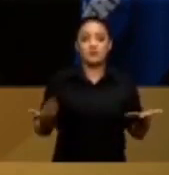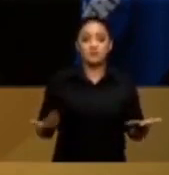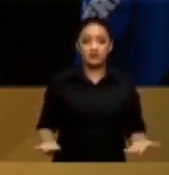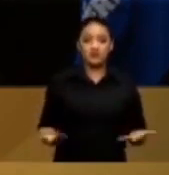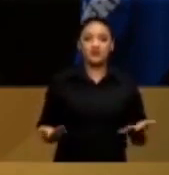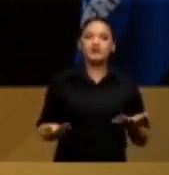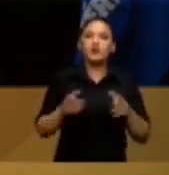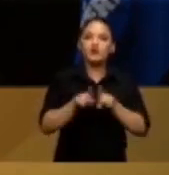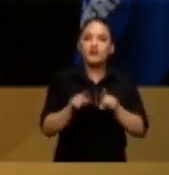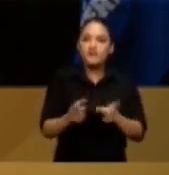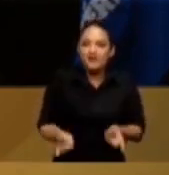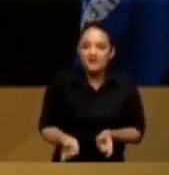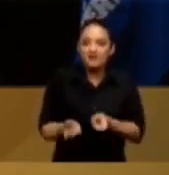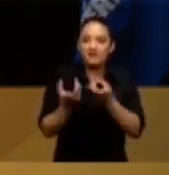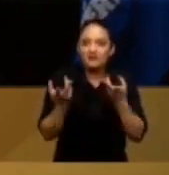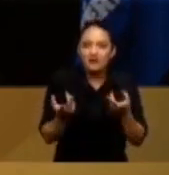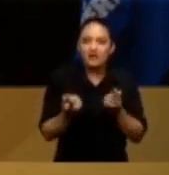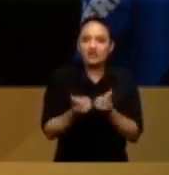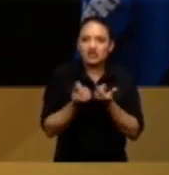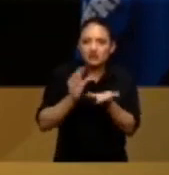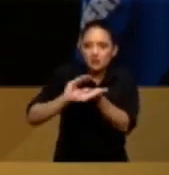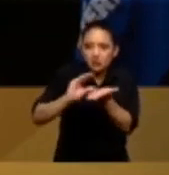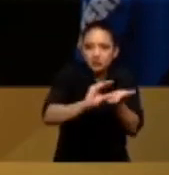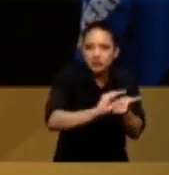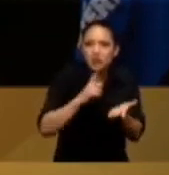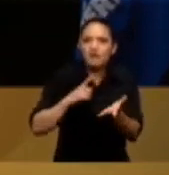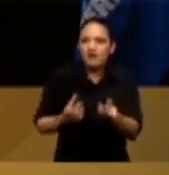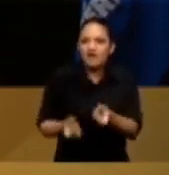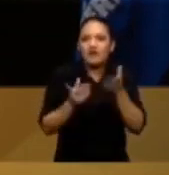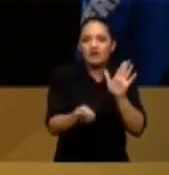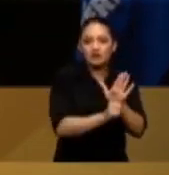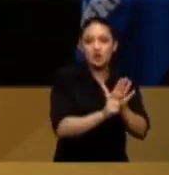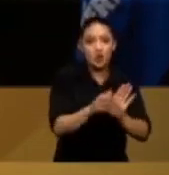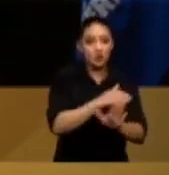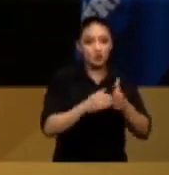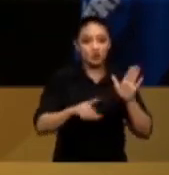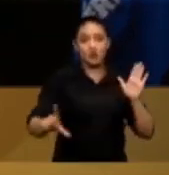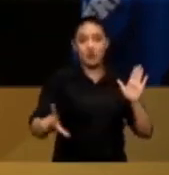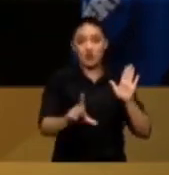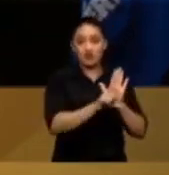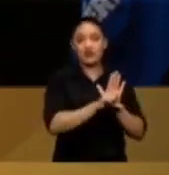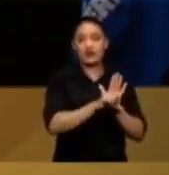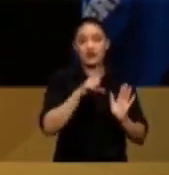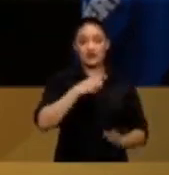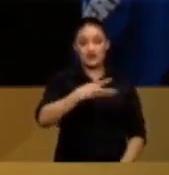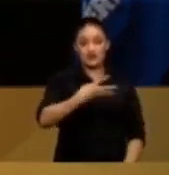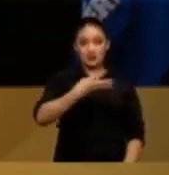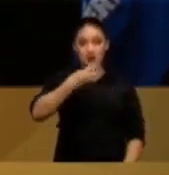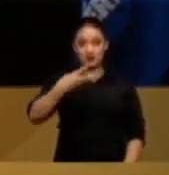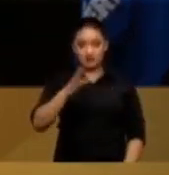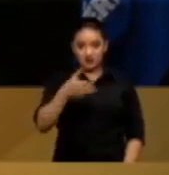do financiamento para o tráfico, todos previstos na Lei 11.343, de 2006,